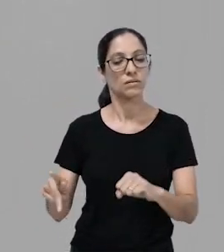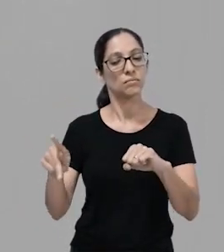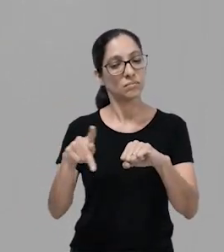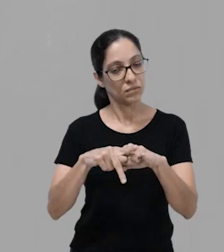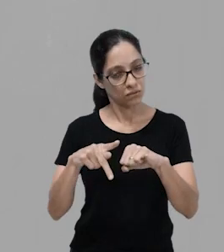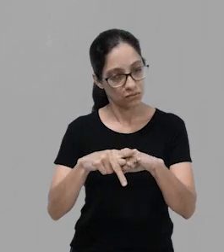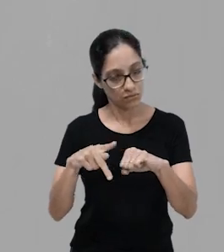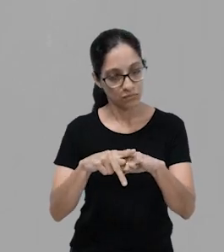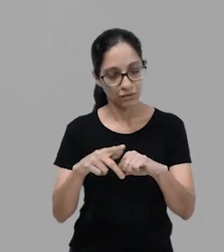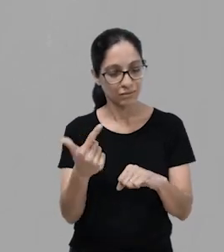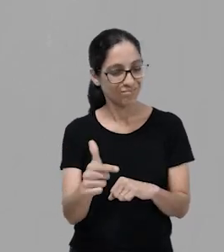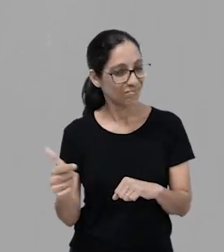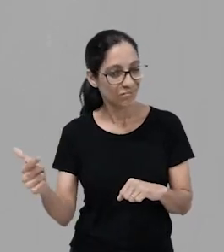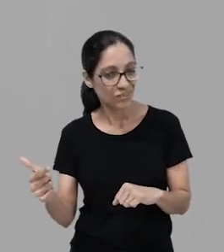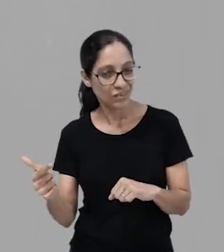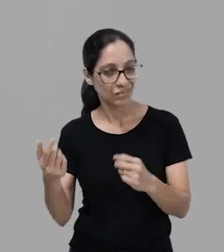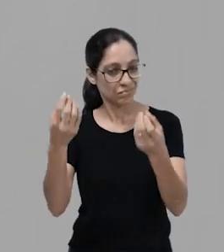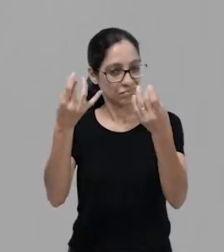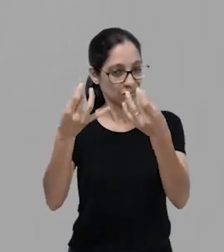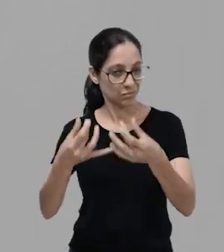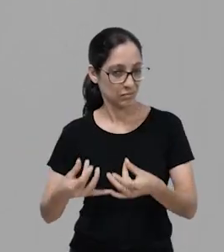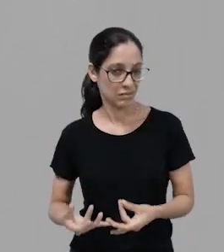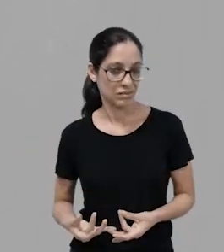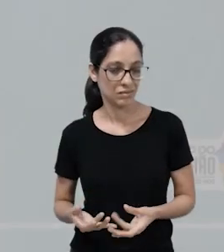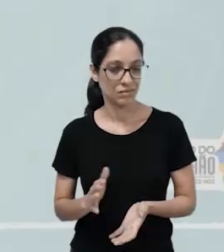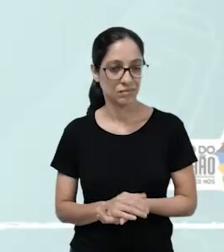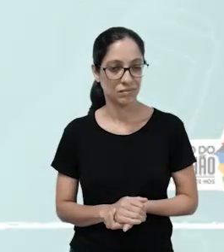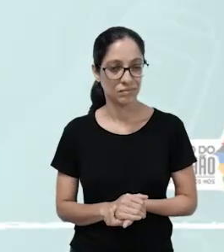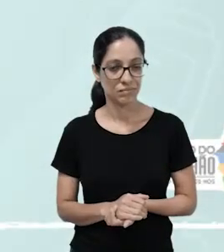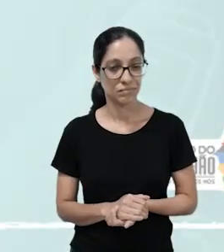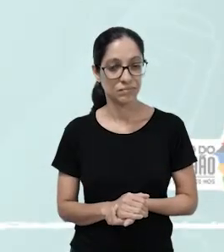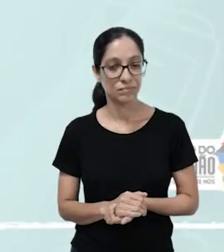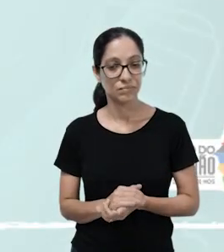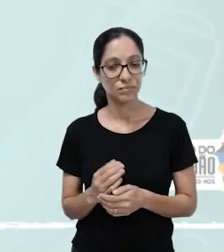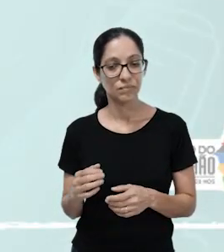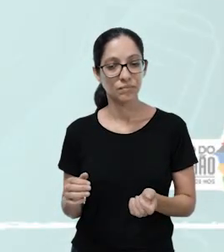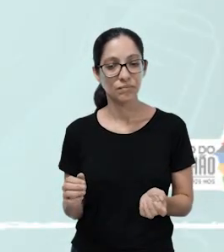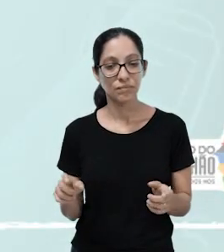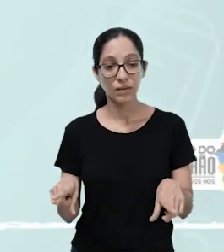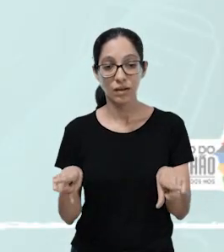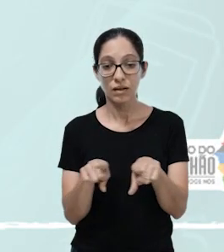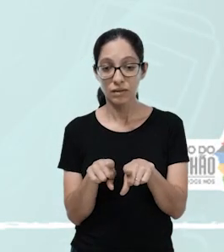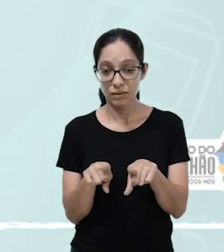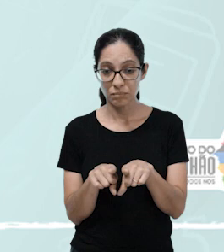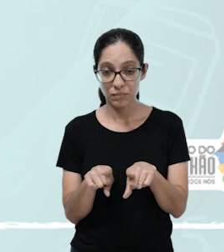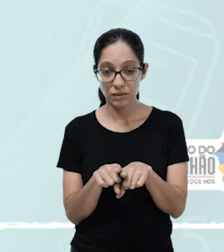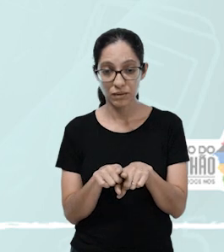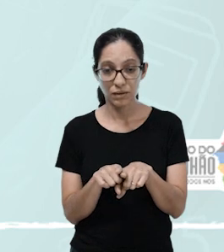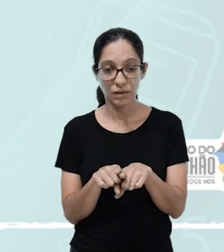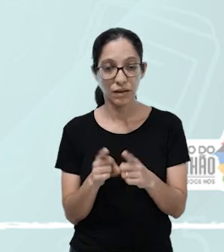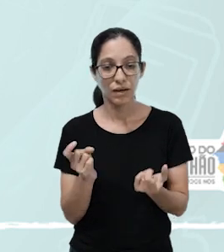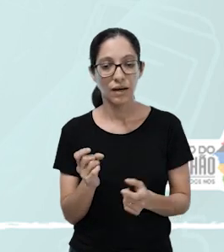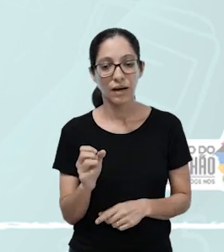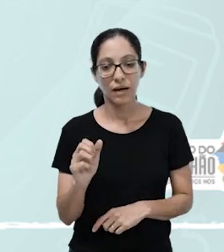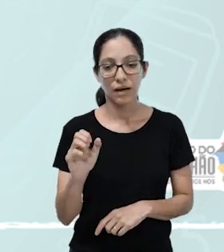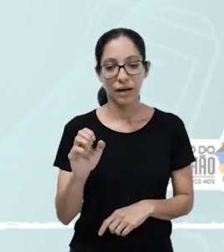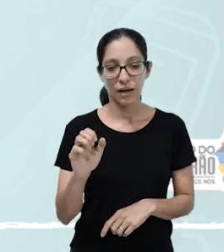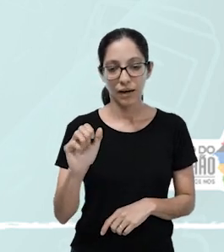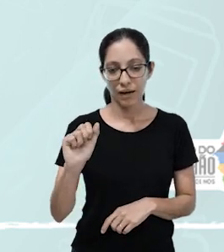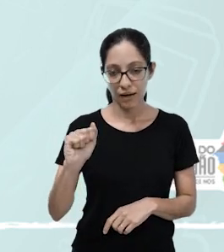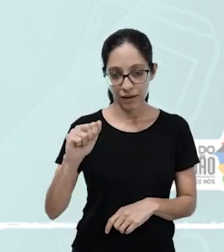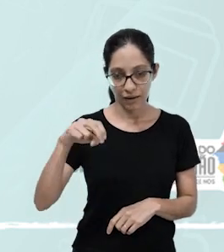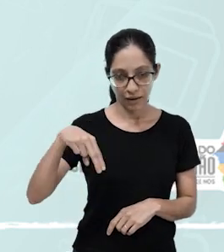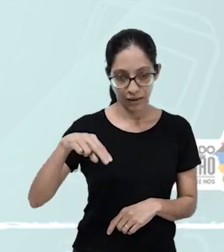pronome indefinido, um composto indefinido. Anyone ou anybody, qualquer